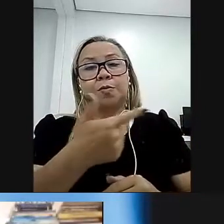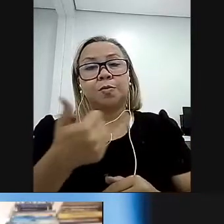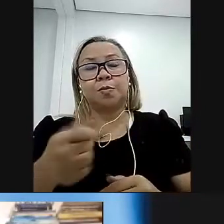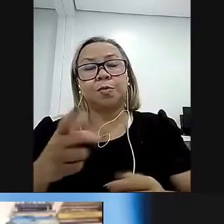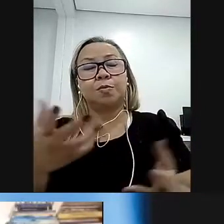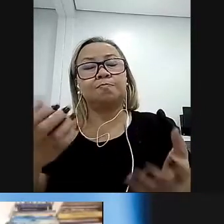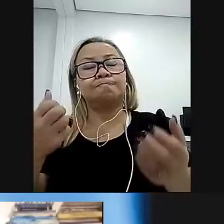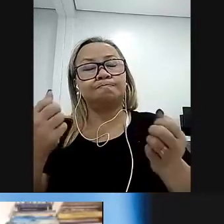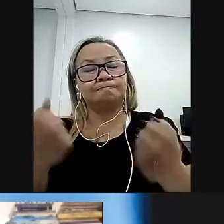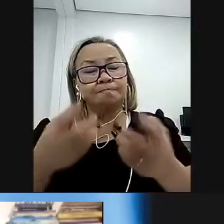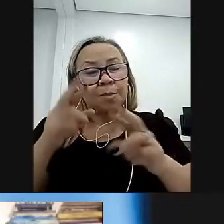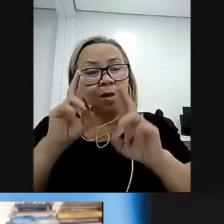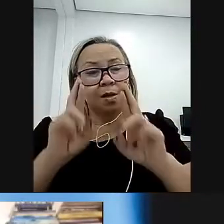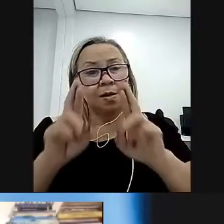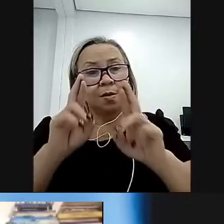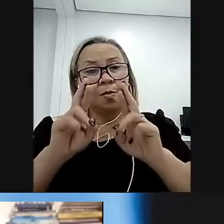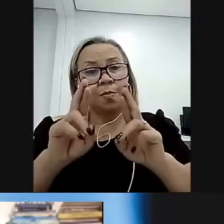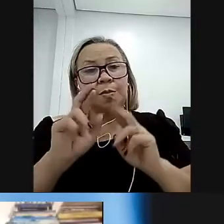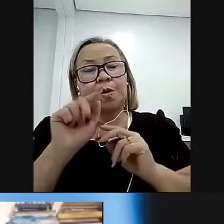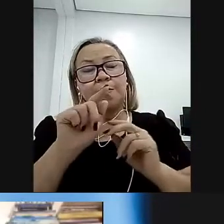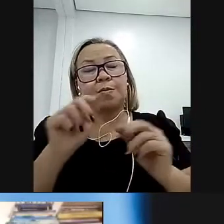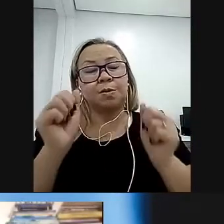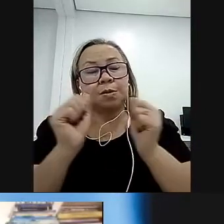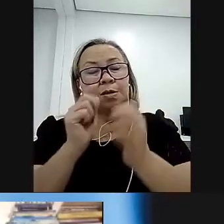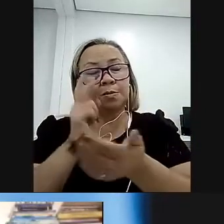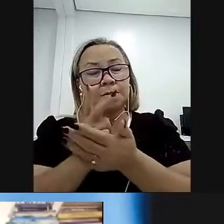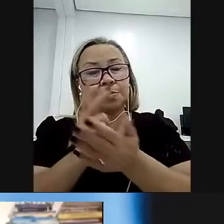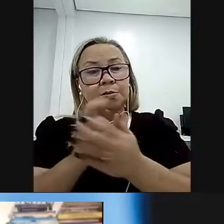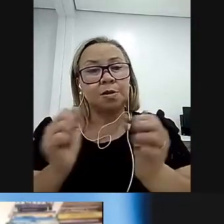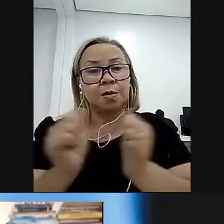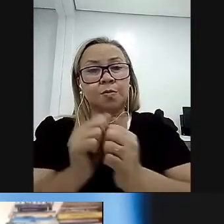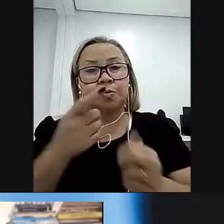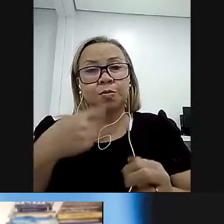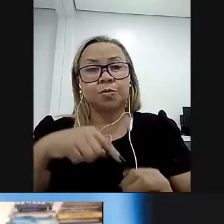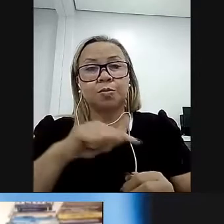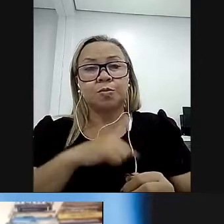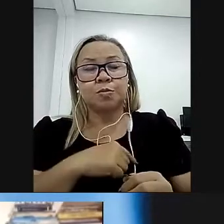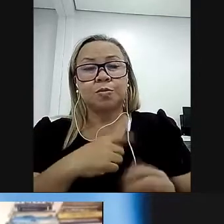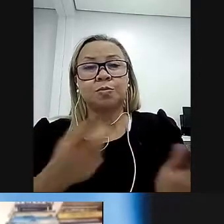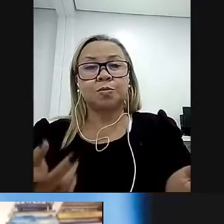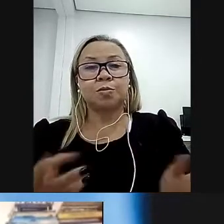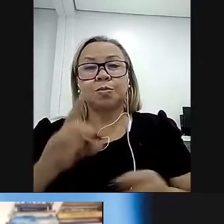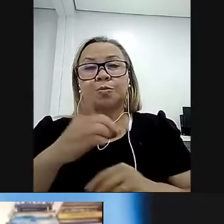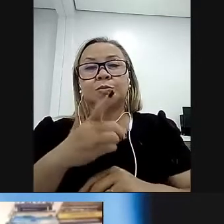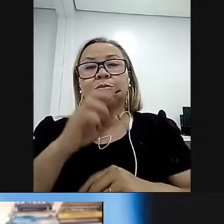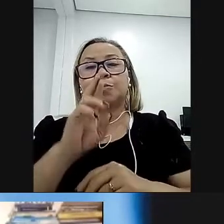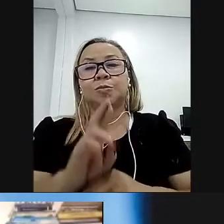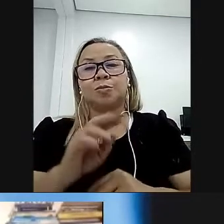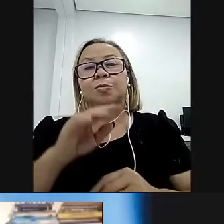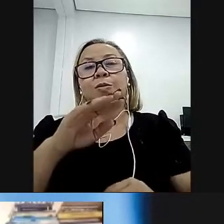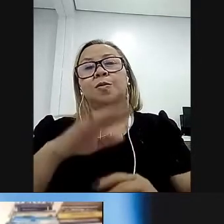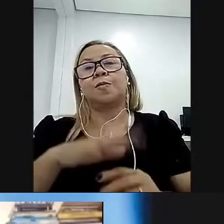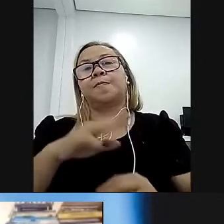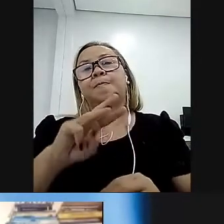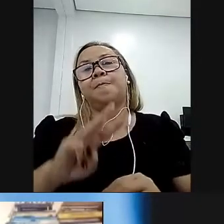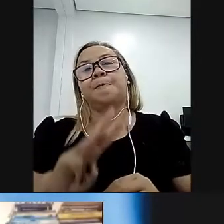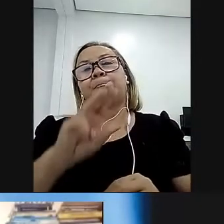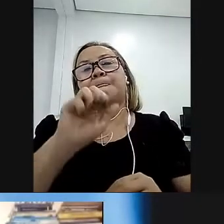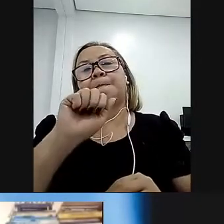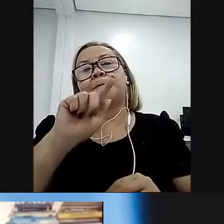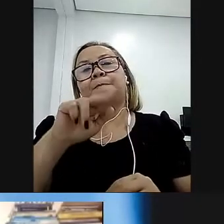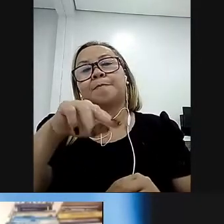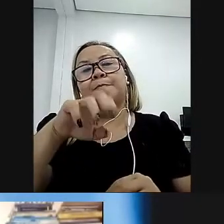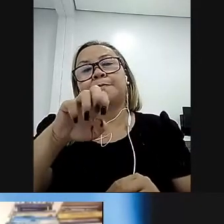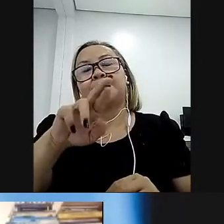sabedoria, sua expertise, né, o doutor Wagner Barja, né, que só veio para enriquecer nosso